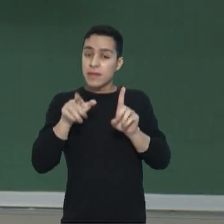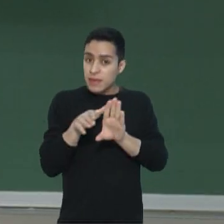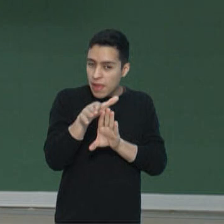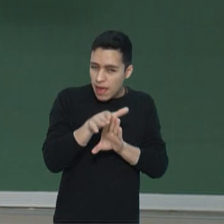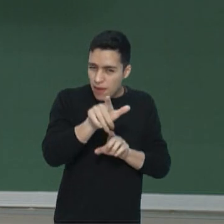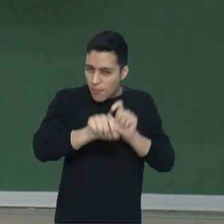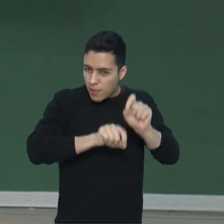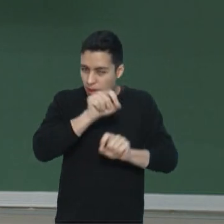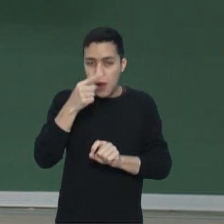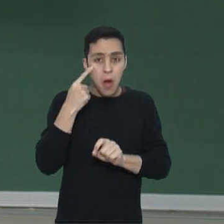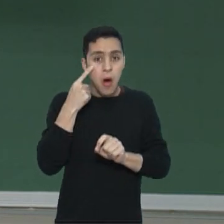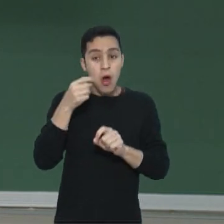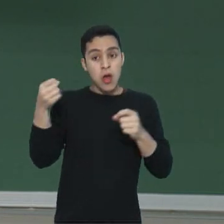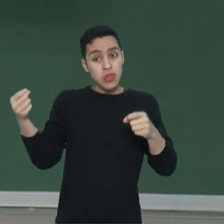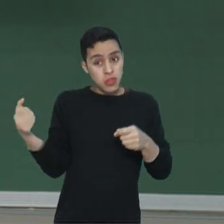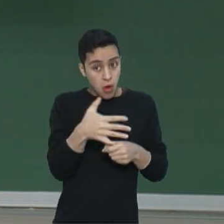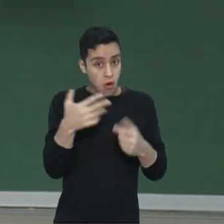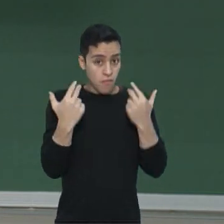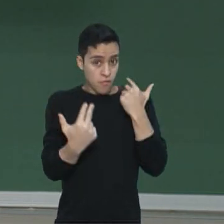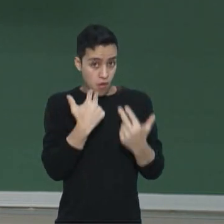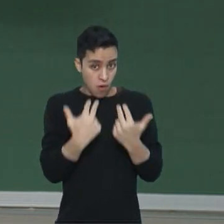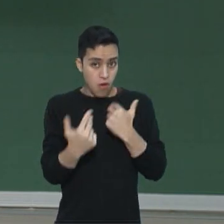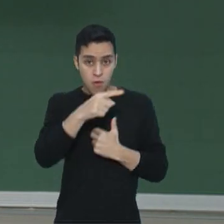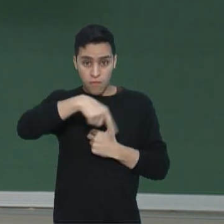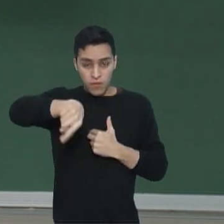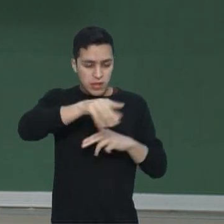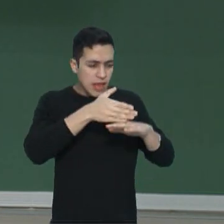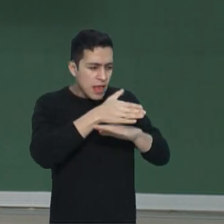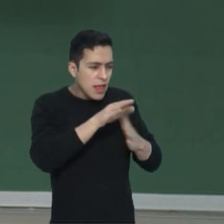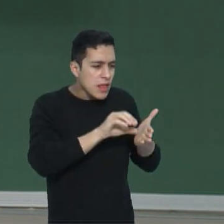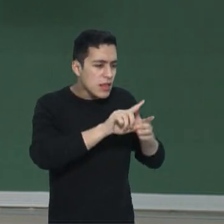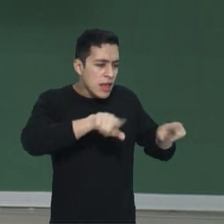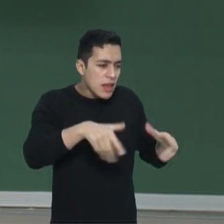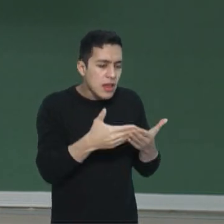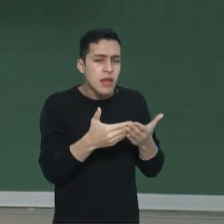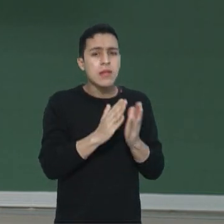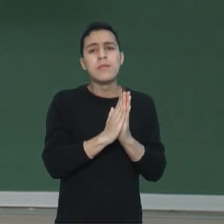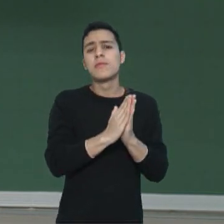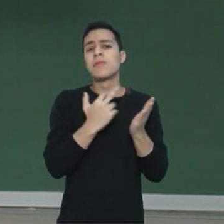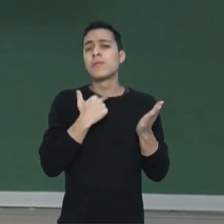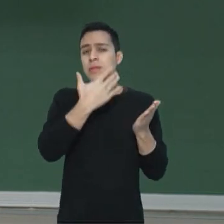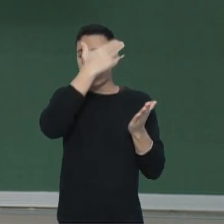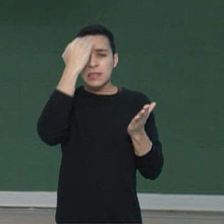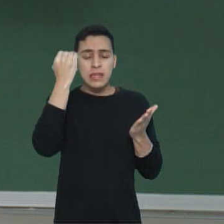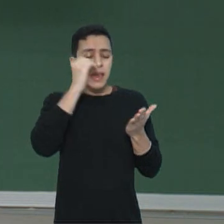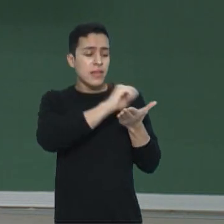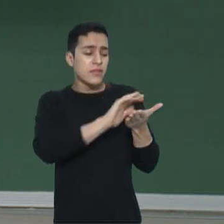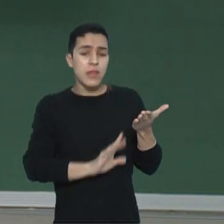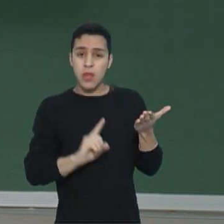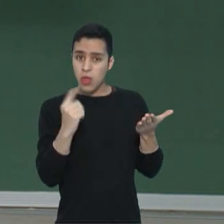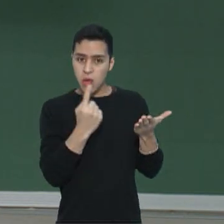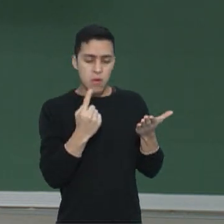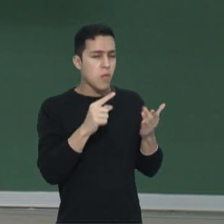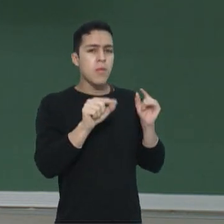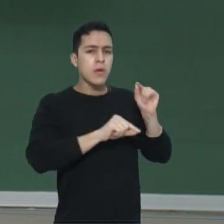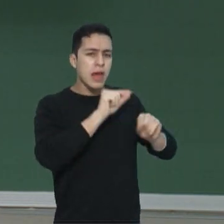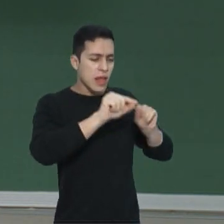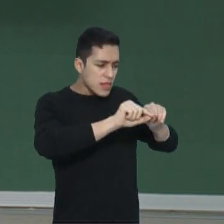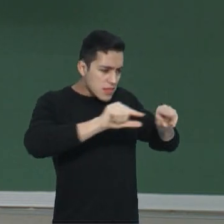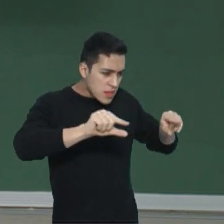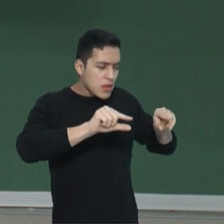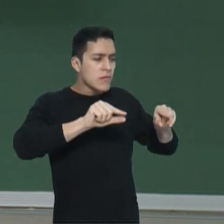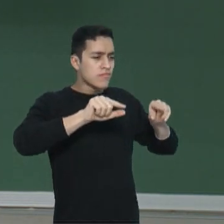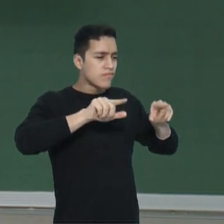Se você utiliza o Google Class, não deixe de acessar a atividade obrigatória número 1. Assim, você exercita